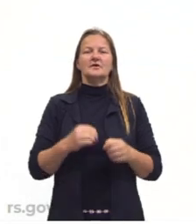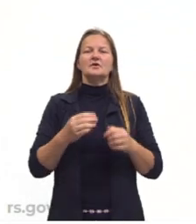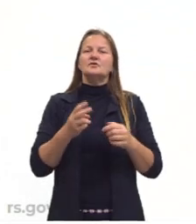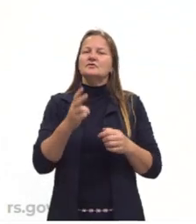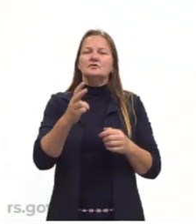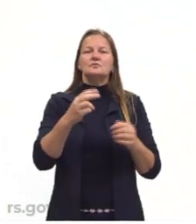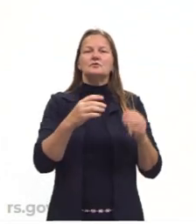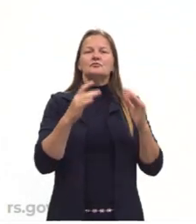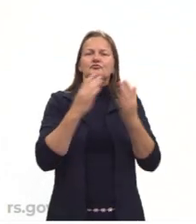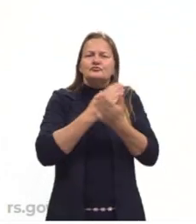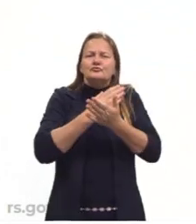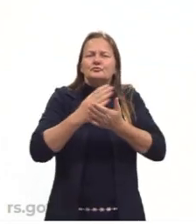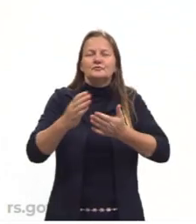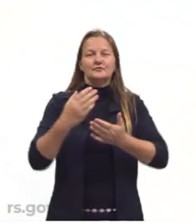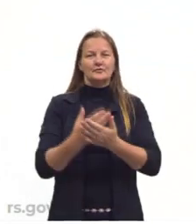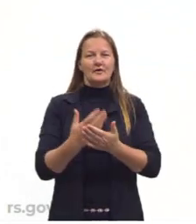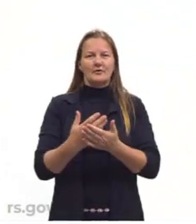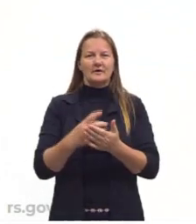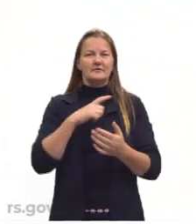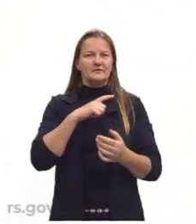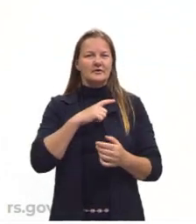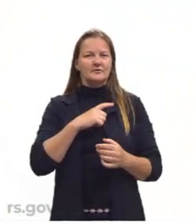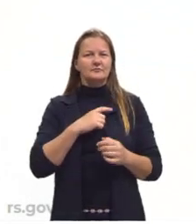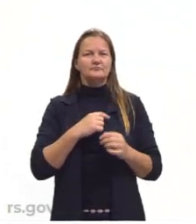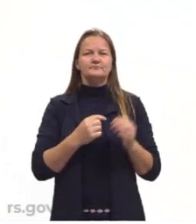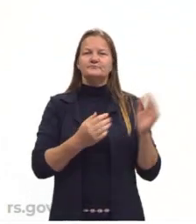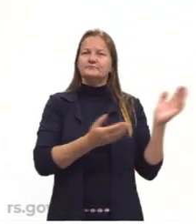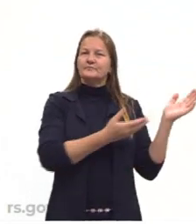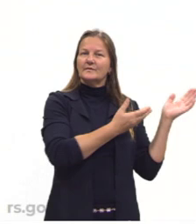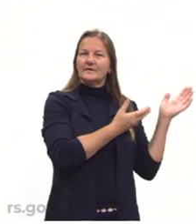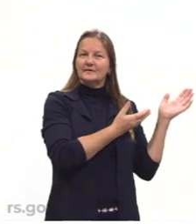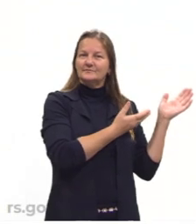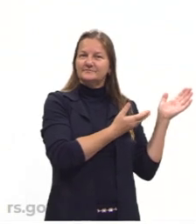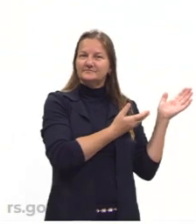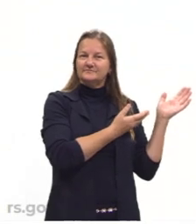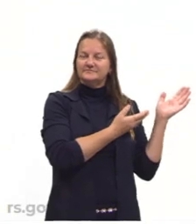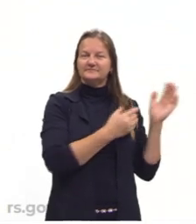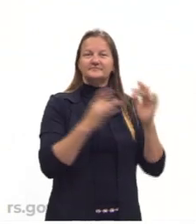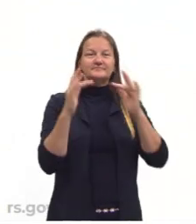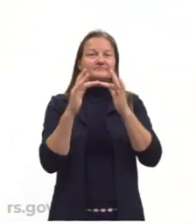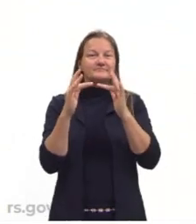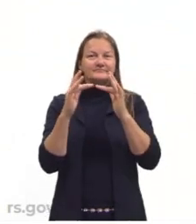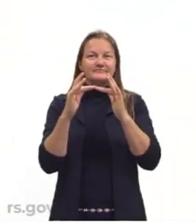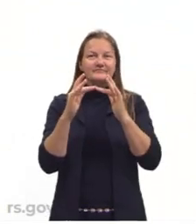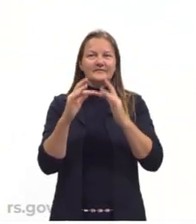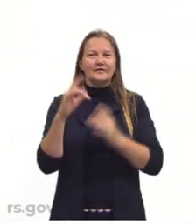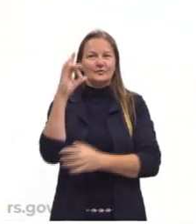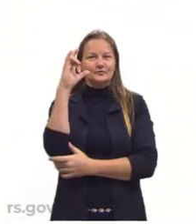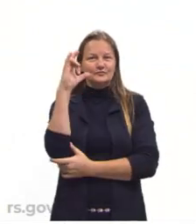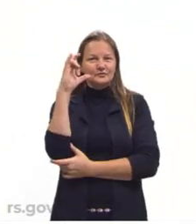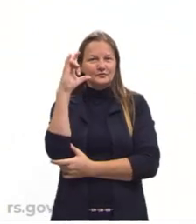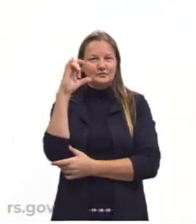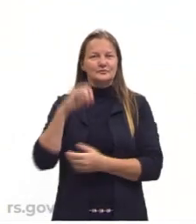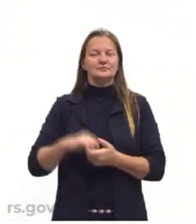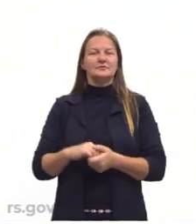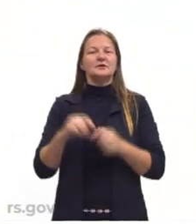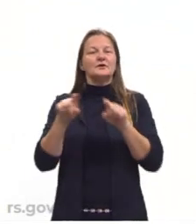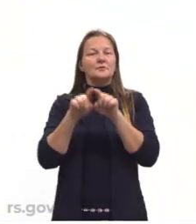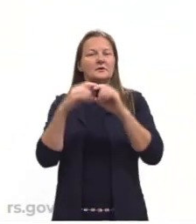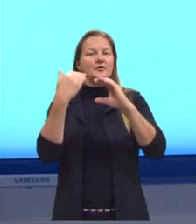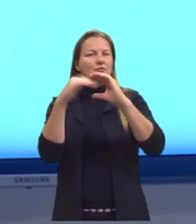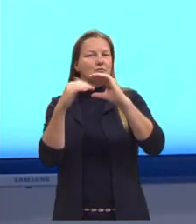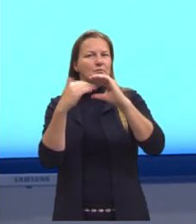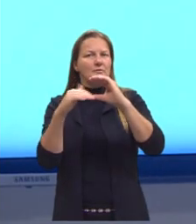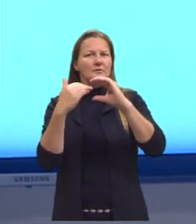durante o início da nossa aula né Tem laço os meus contatos certo para pessoal então tem lá meu Instagram e o e-mail